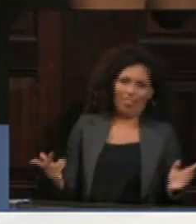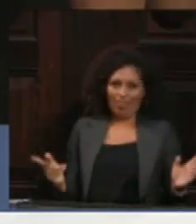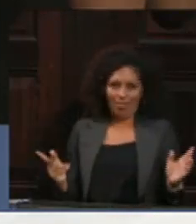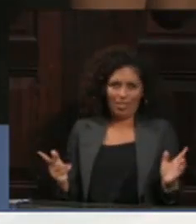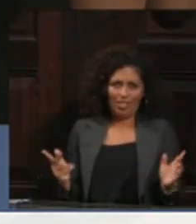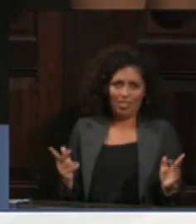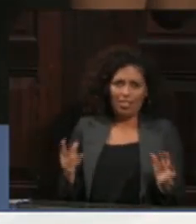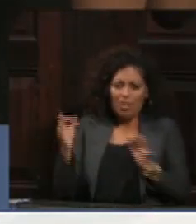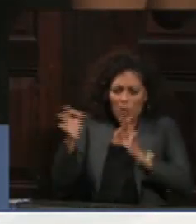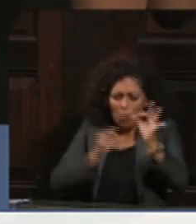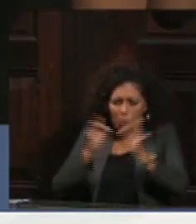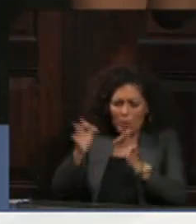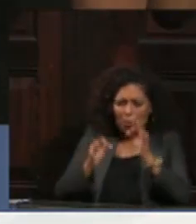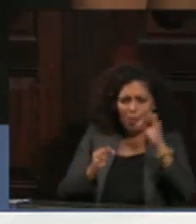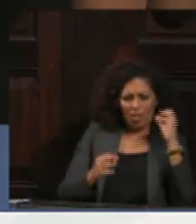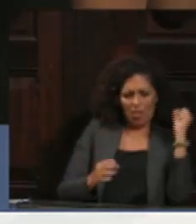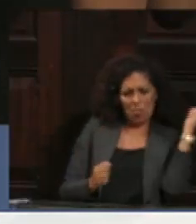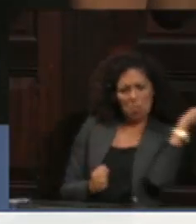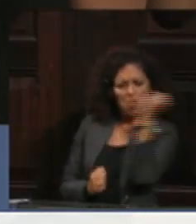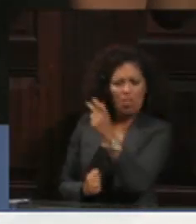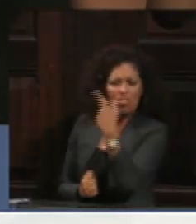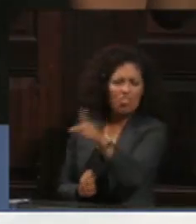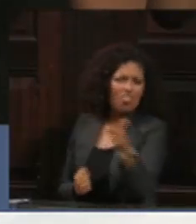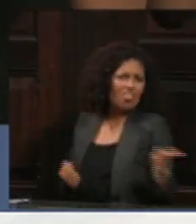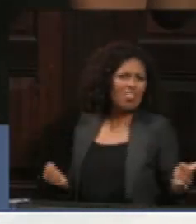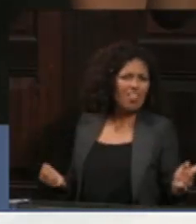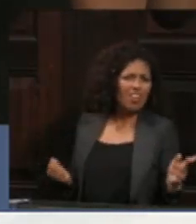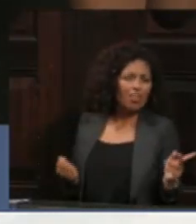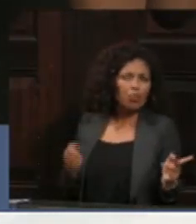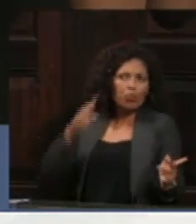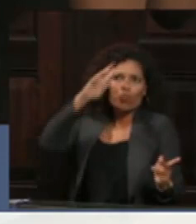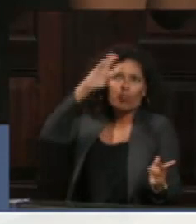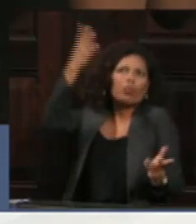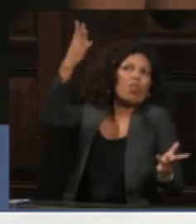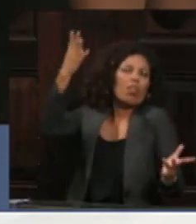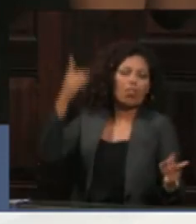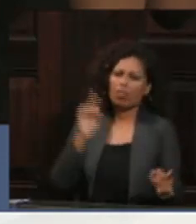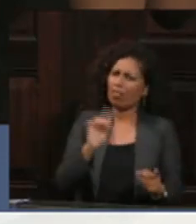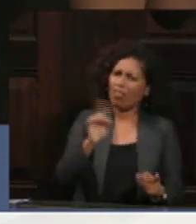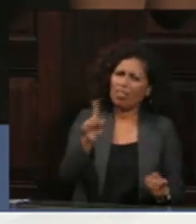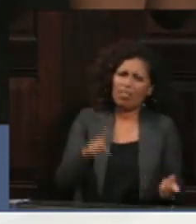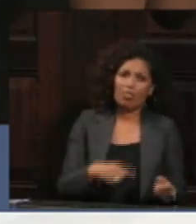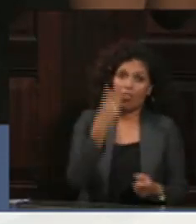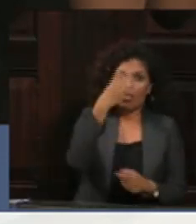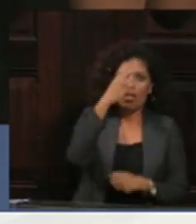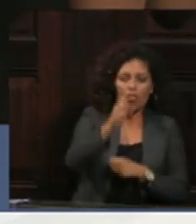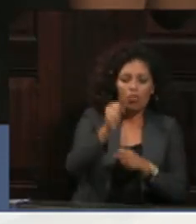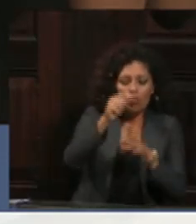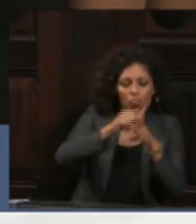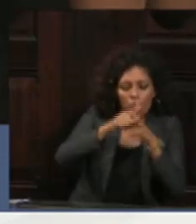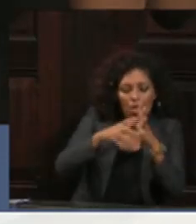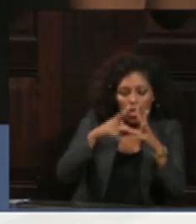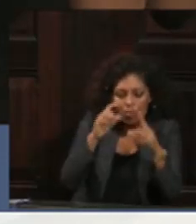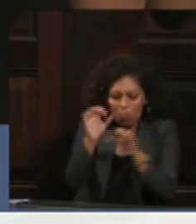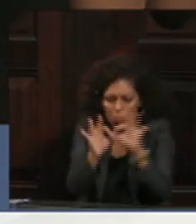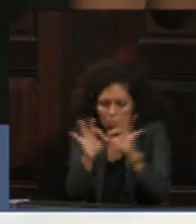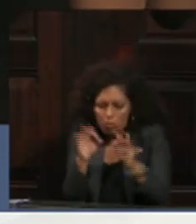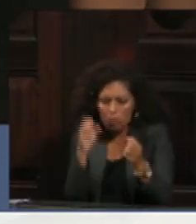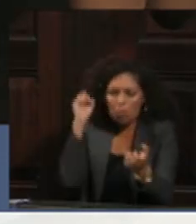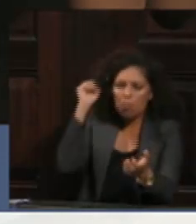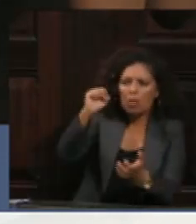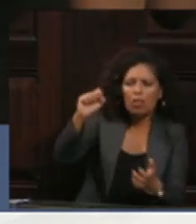meses um crime tão sofisticado, de maneira a ter aí um arsenal à sua